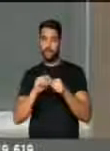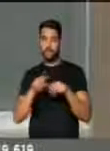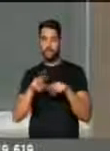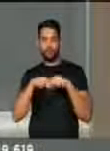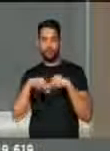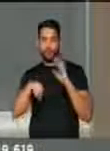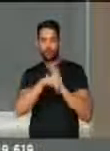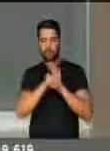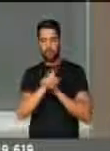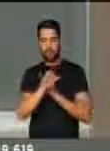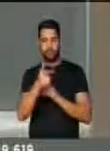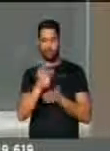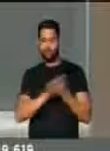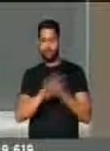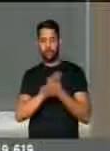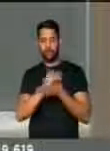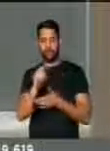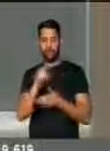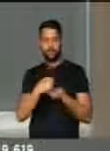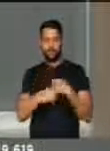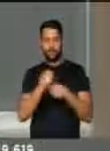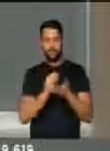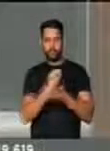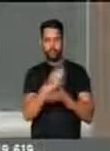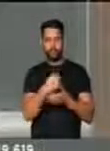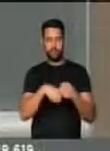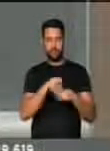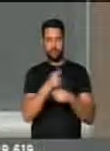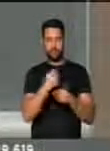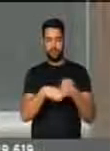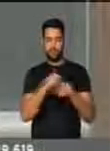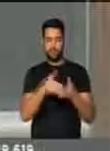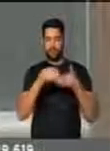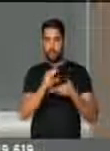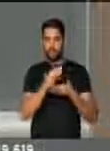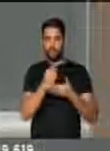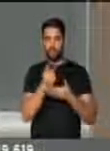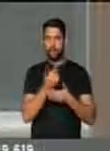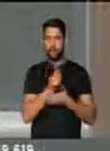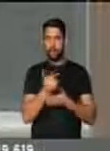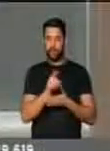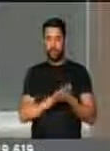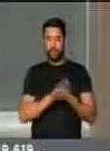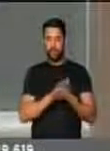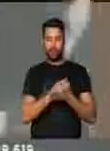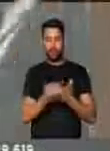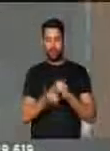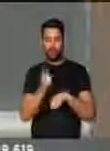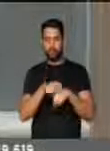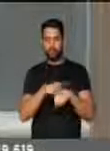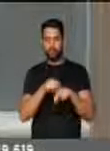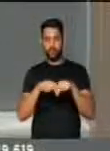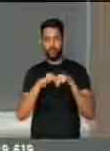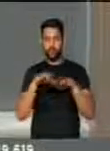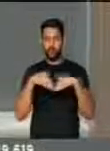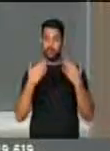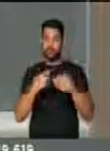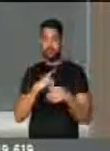tem crime, não tem dolo, não é financiamento, não é operação de crédito, e nem tampouco sobre os